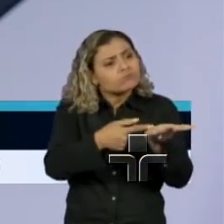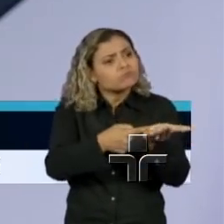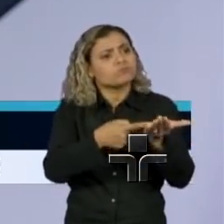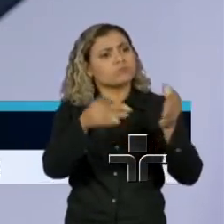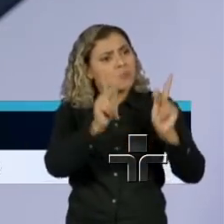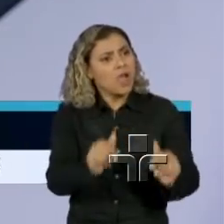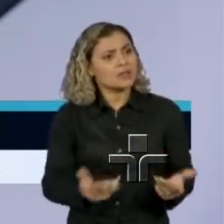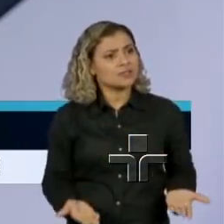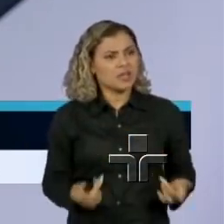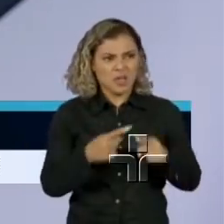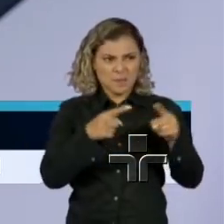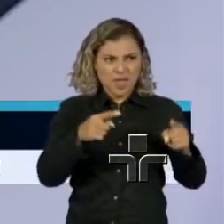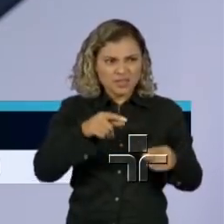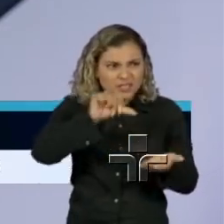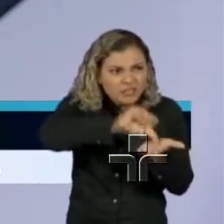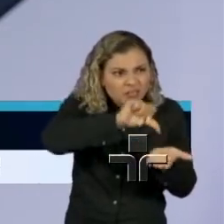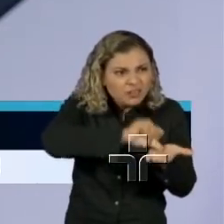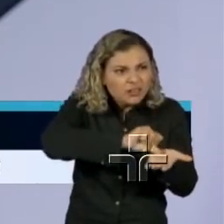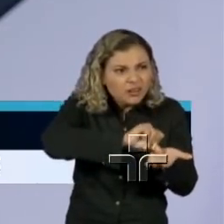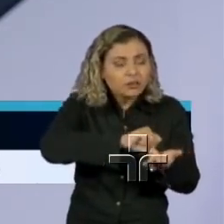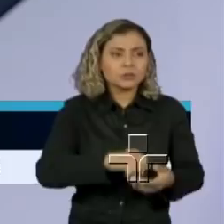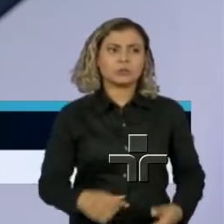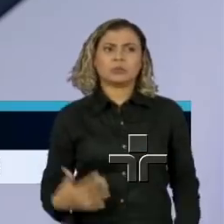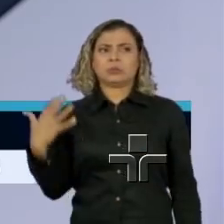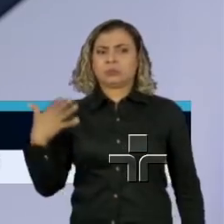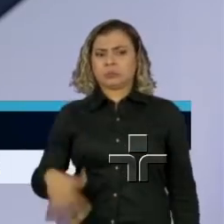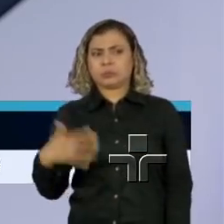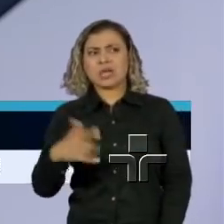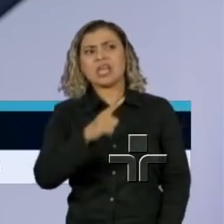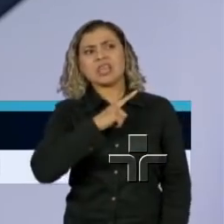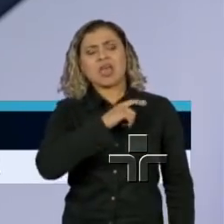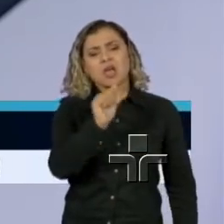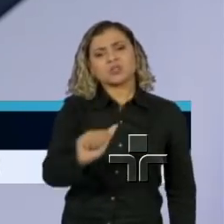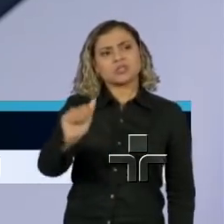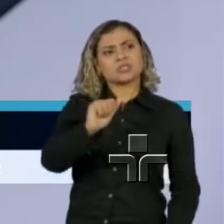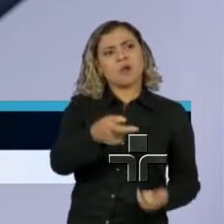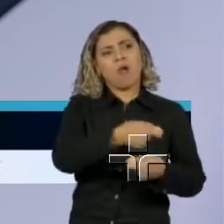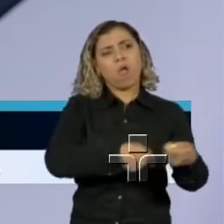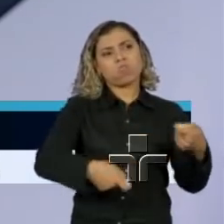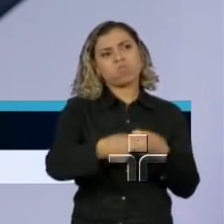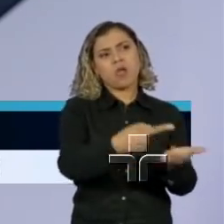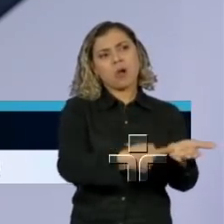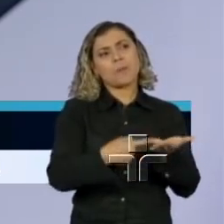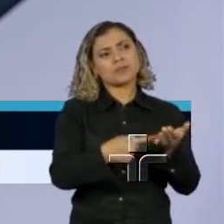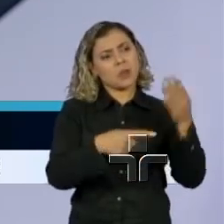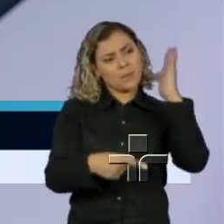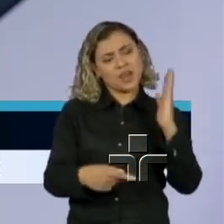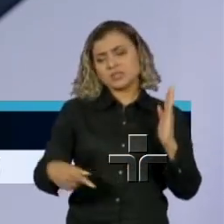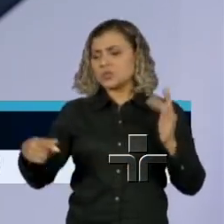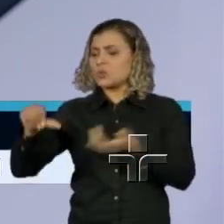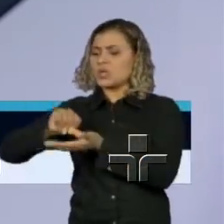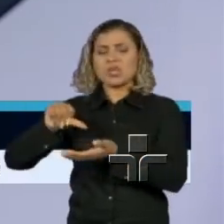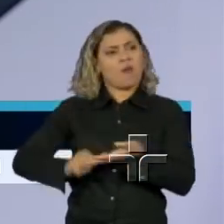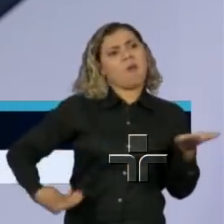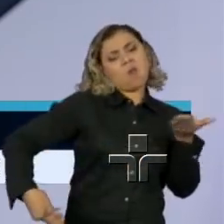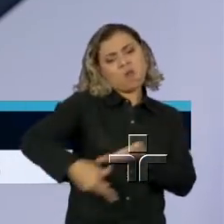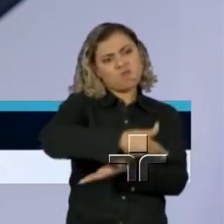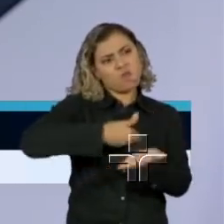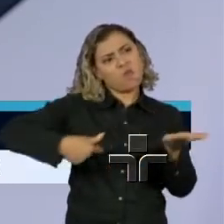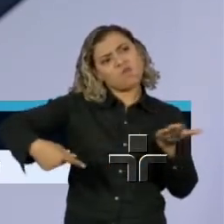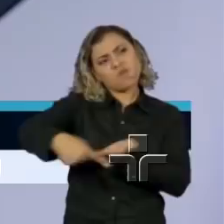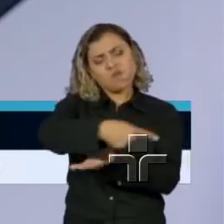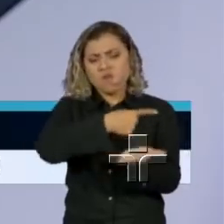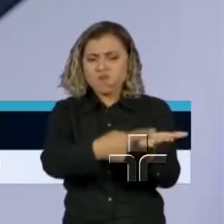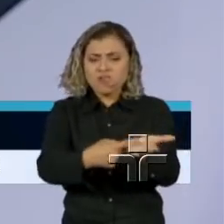do Irã, é um mercado fantástico, tem uma associação comercial Brasil-Irã, funcionando a todo vapor. Nós já fomos a